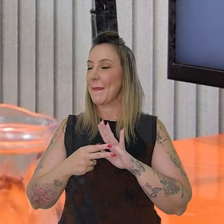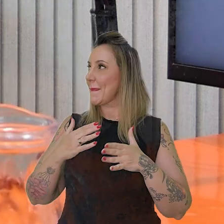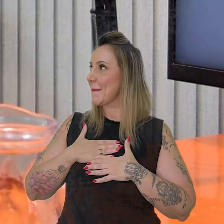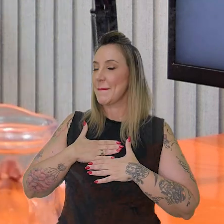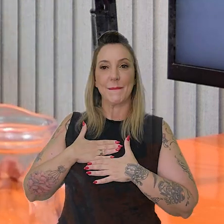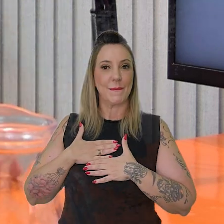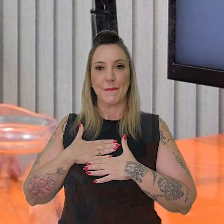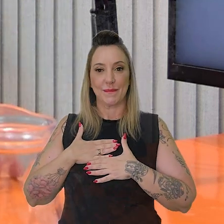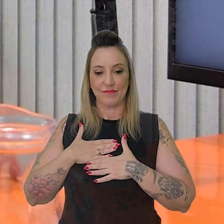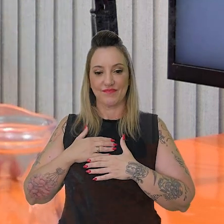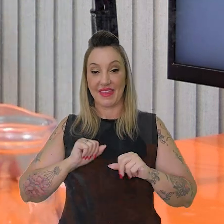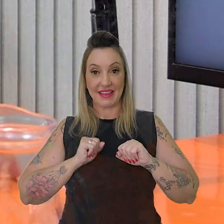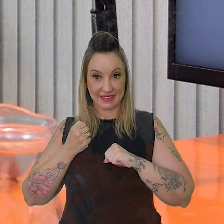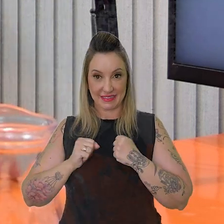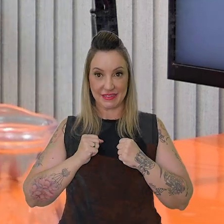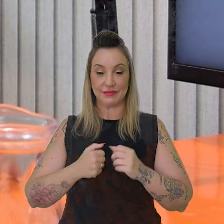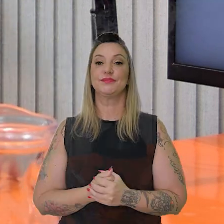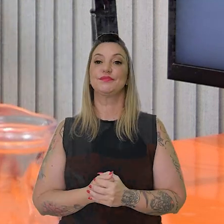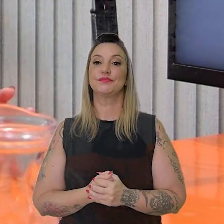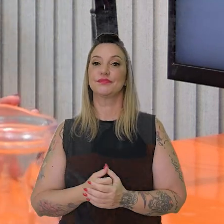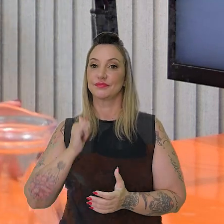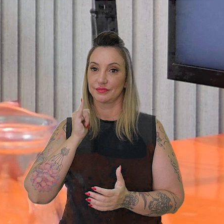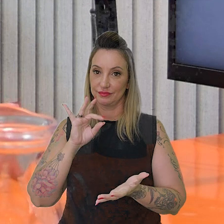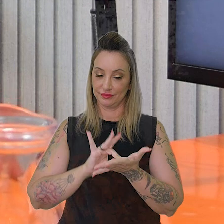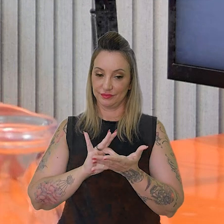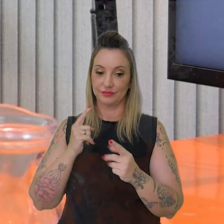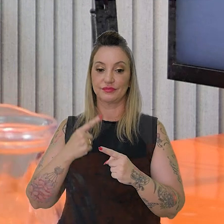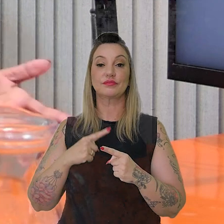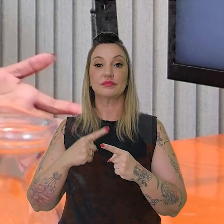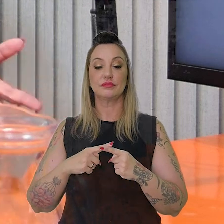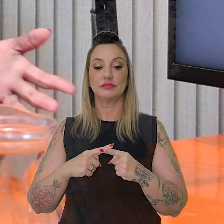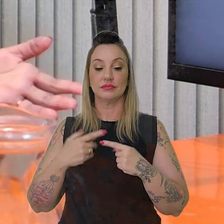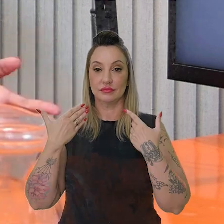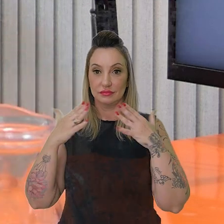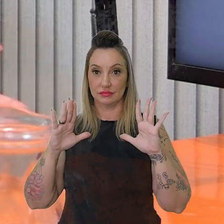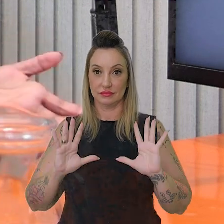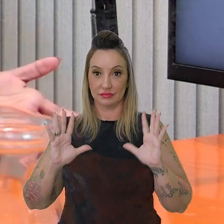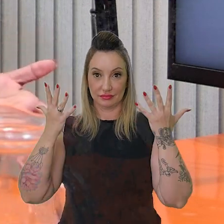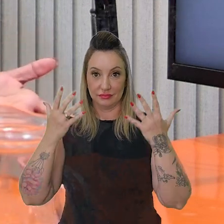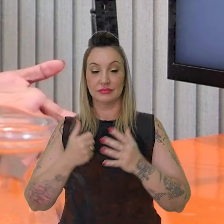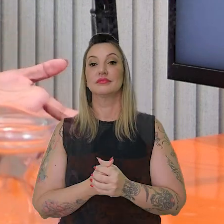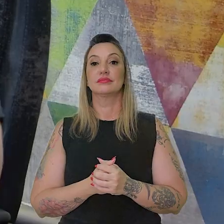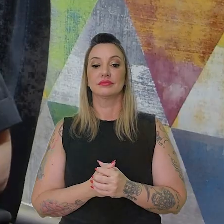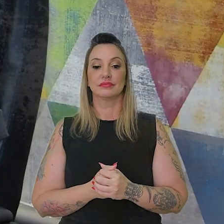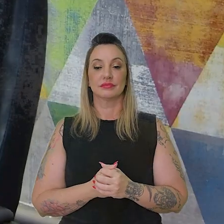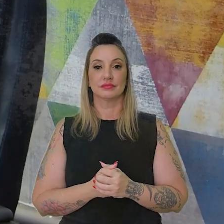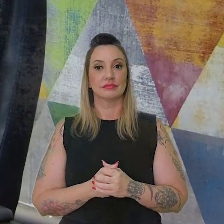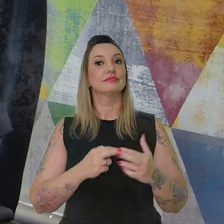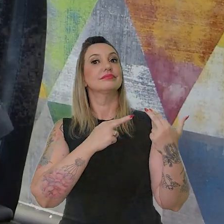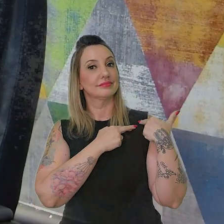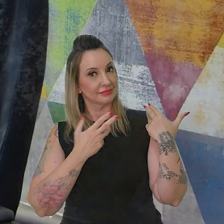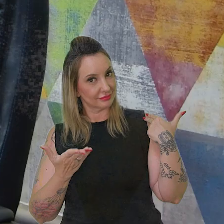eu tô muito eu tô um pouco ansiosa não vou mentir porque princialmente que eu vou abrir o evento né olha é mesmo vai